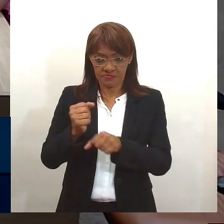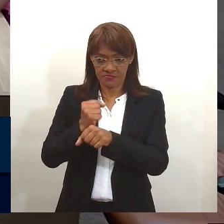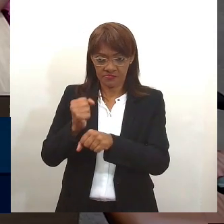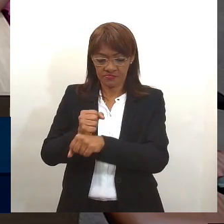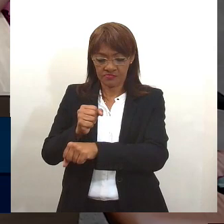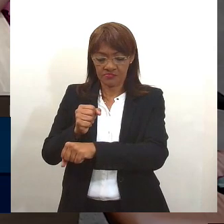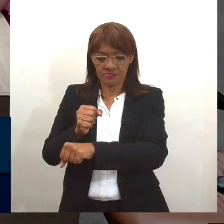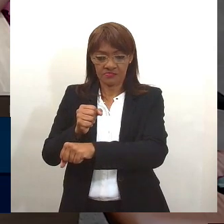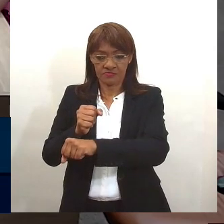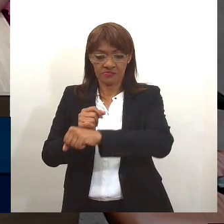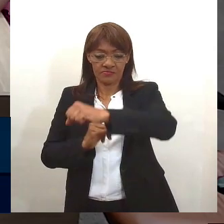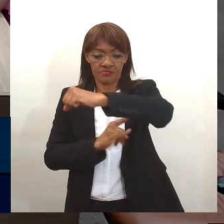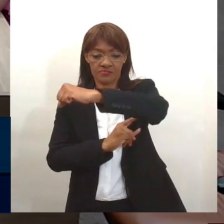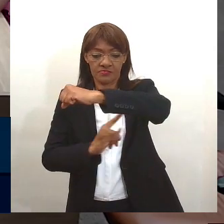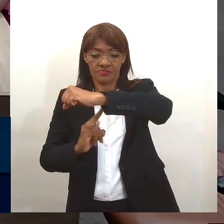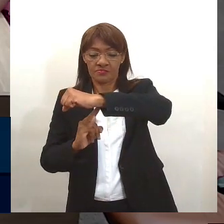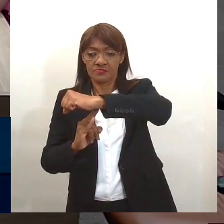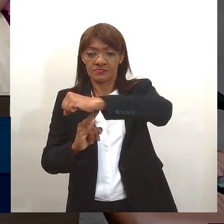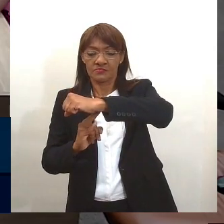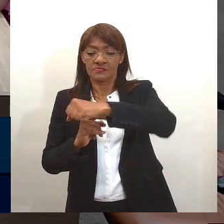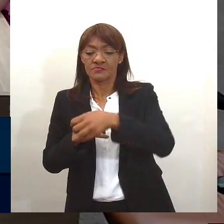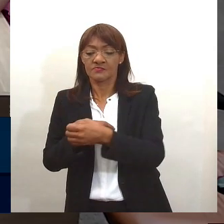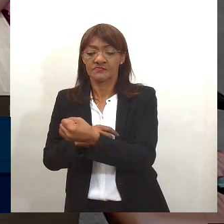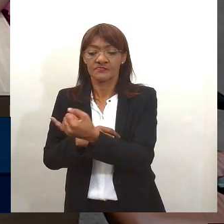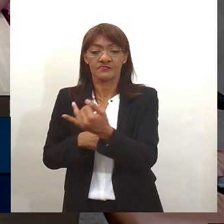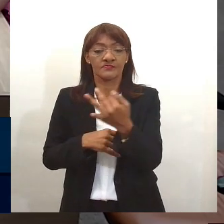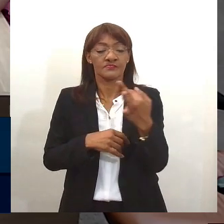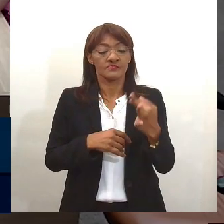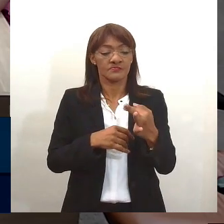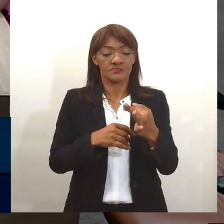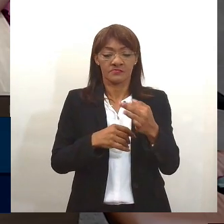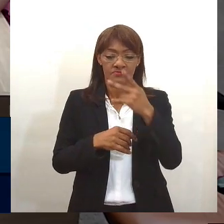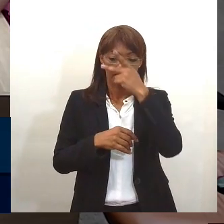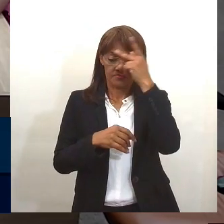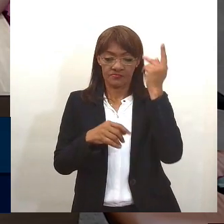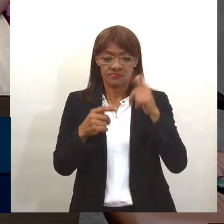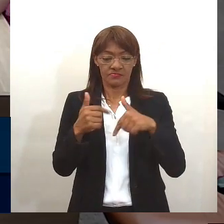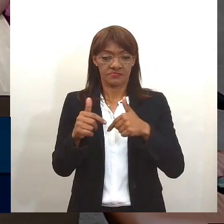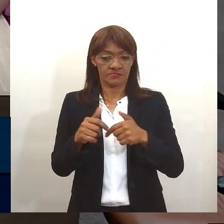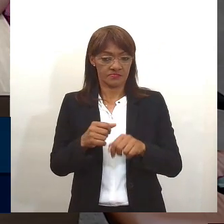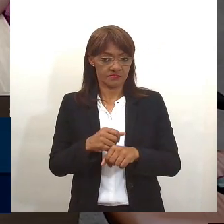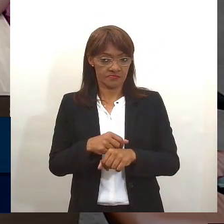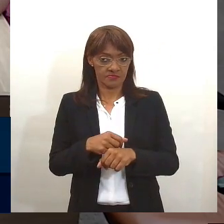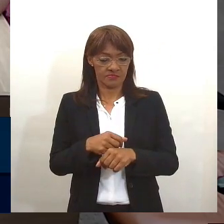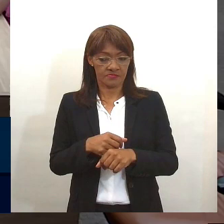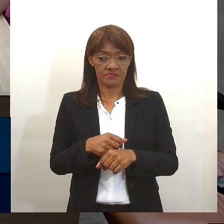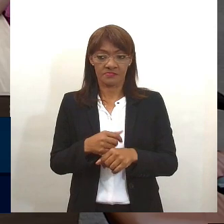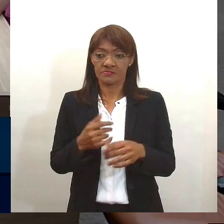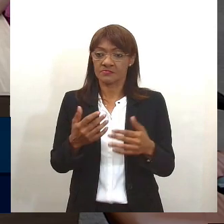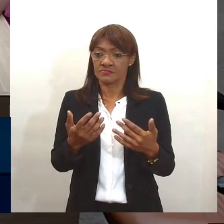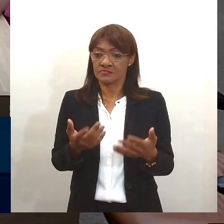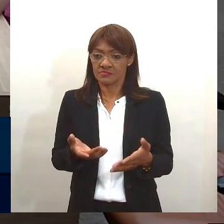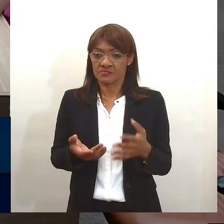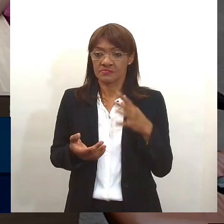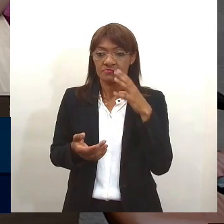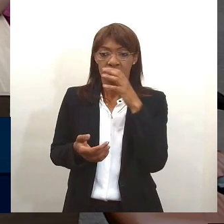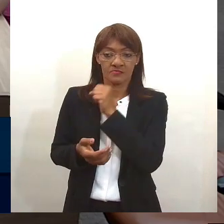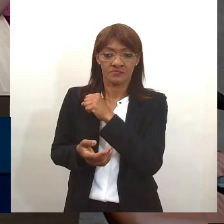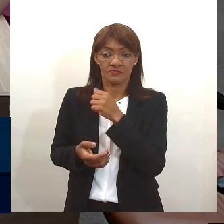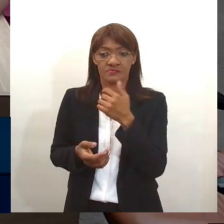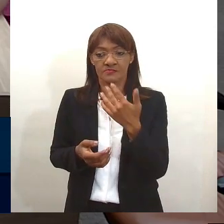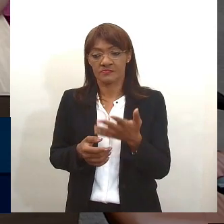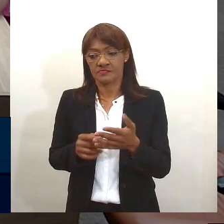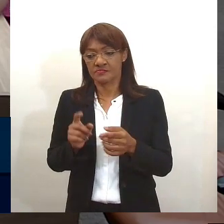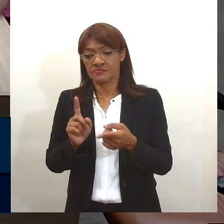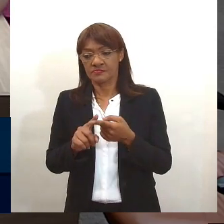emprego que você está gerando, emprego e renda. Isso é o benefício de curto prazo. E o benefício de longo prazo? Você incentiva novos